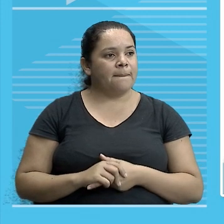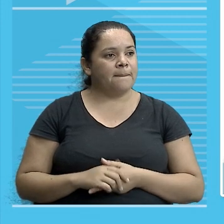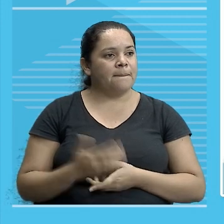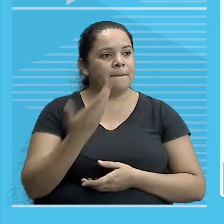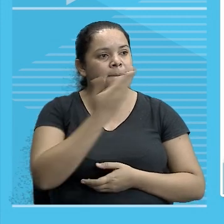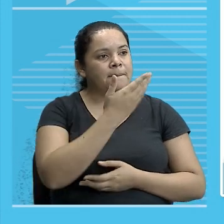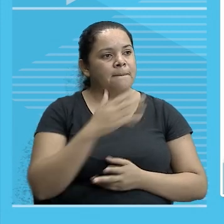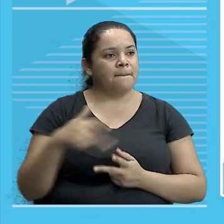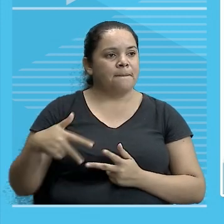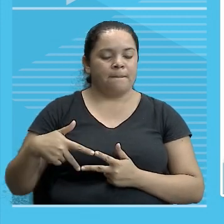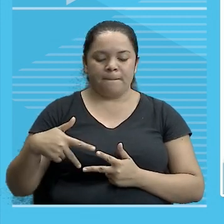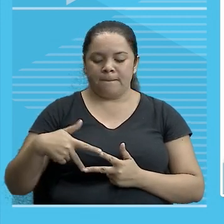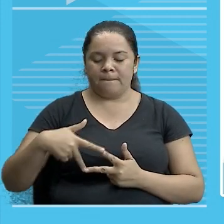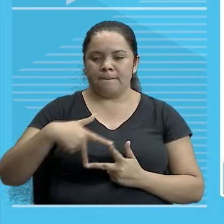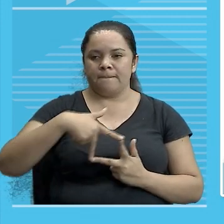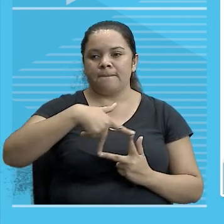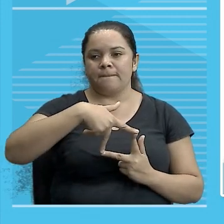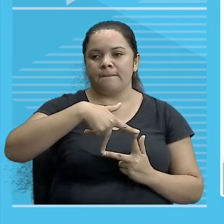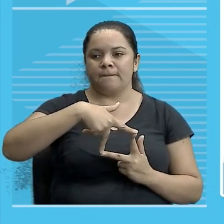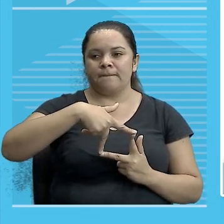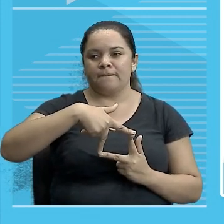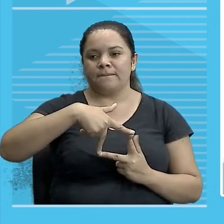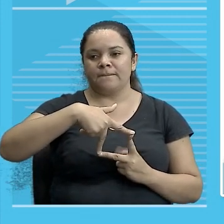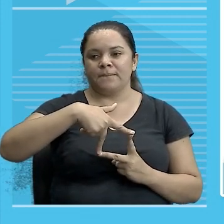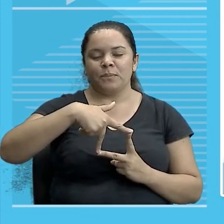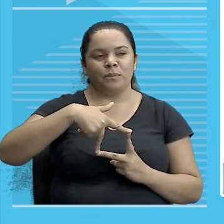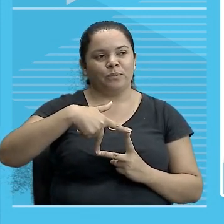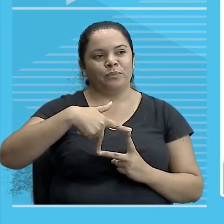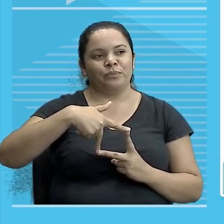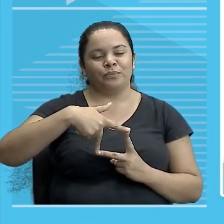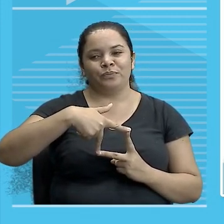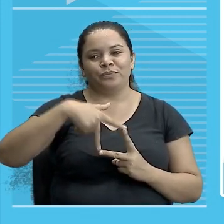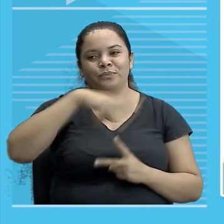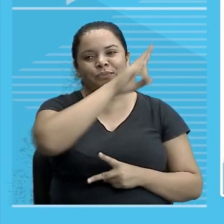Polissacarídeo, amido, por exemplo, se transforma em mono.